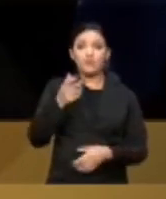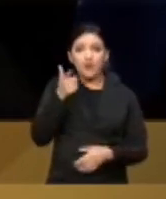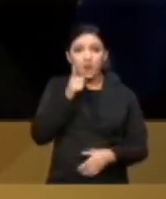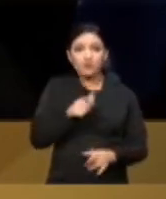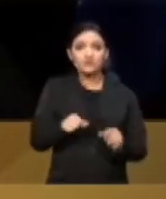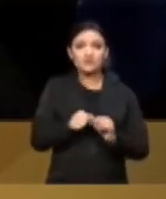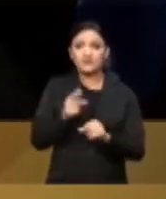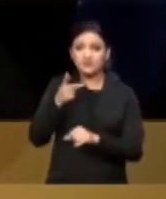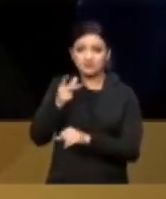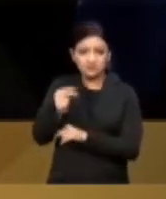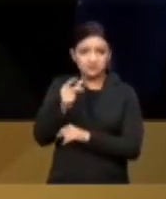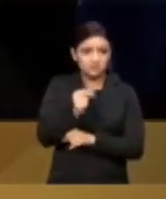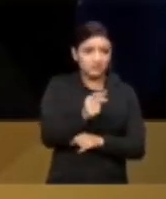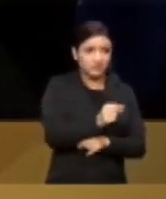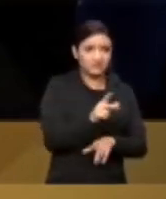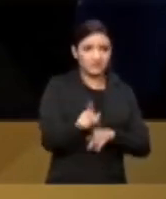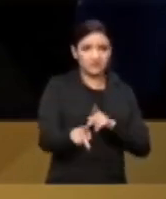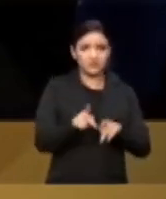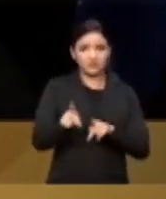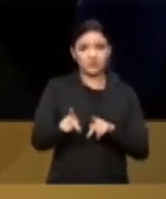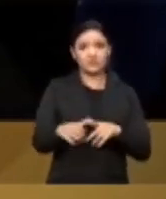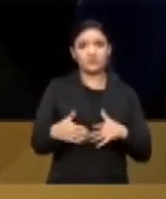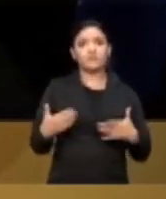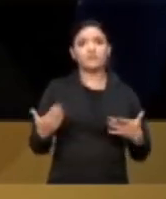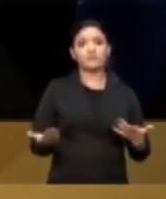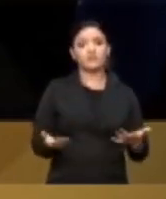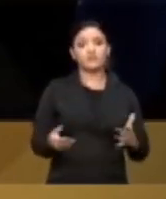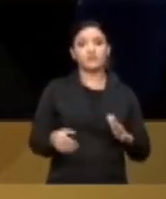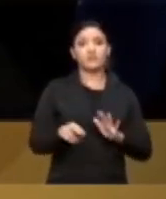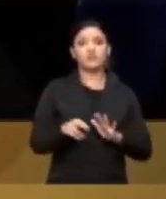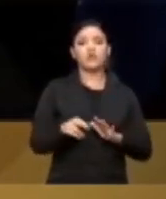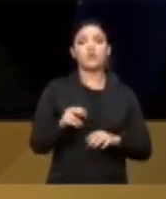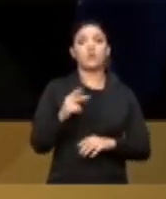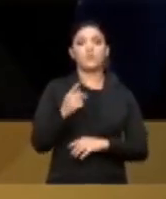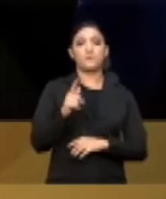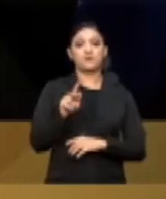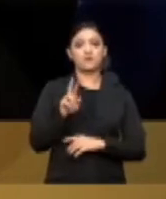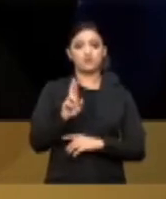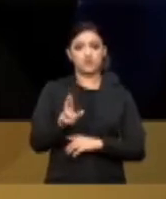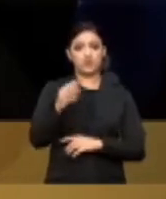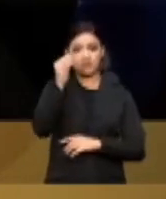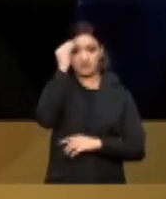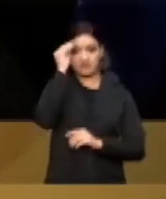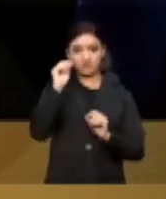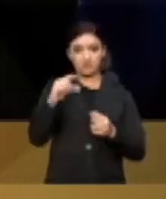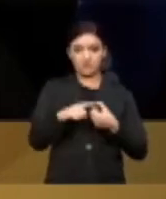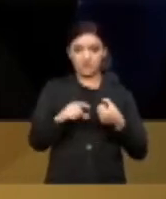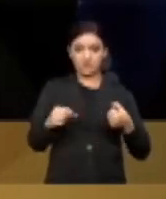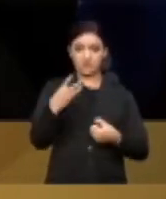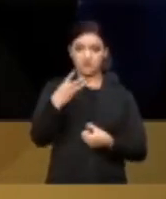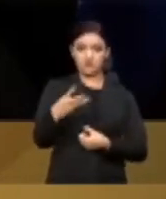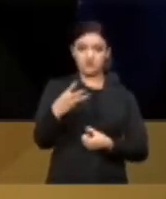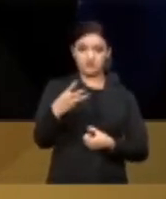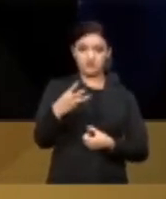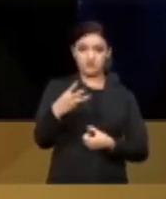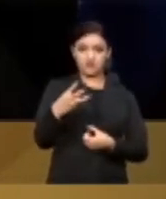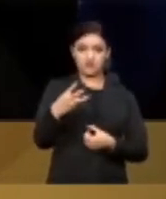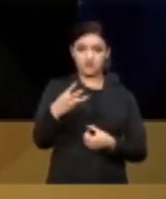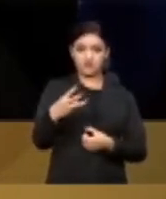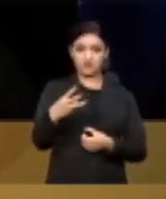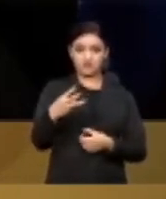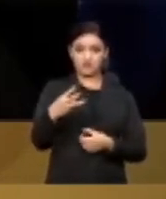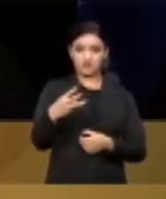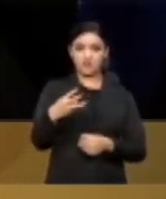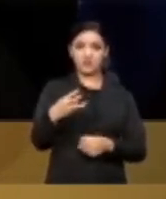da população. Por conseguinte, a Procuradoria-Geral da República entende que o artigo 3º, caput, inciso